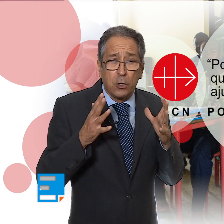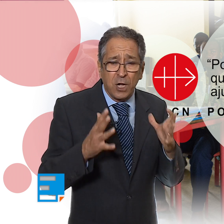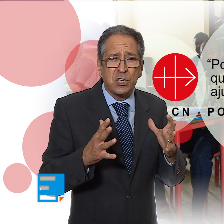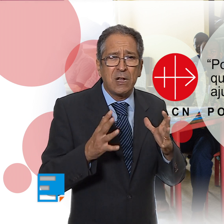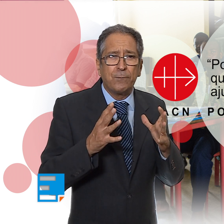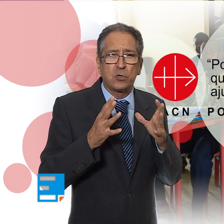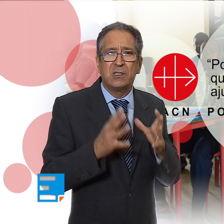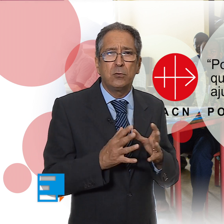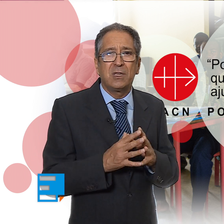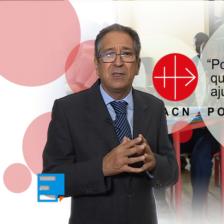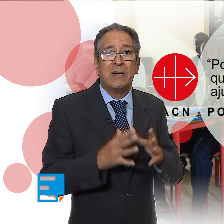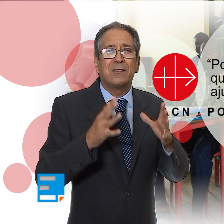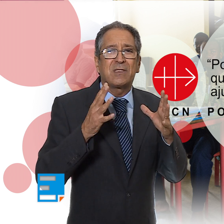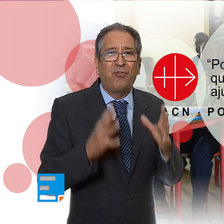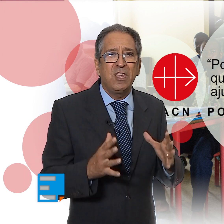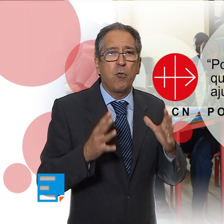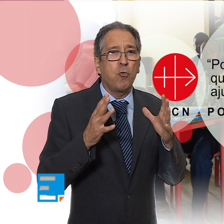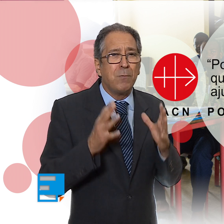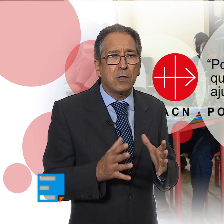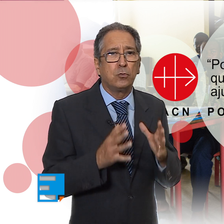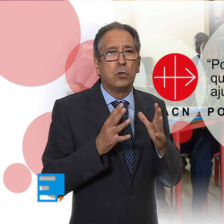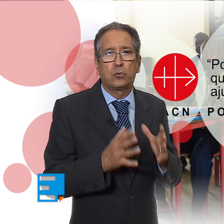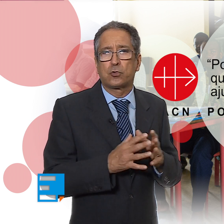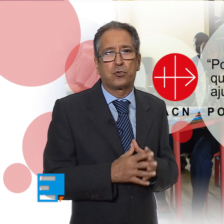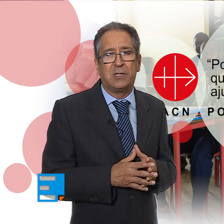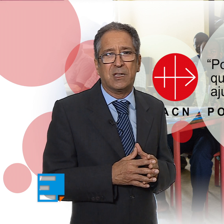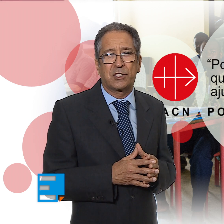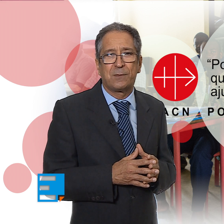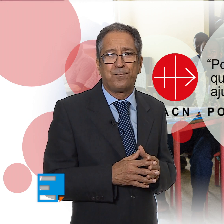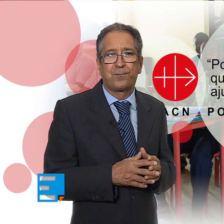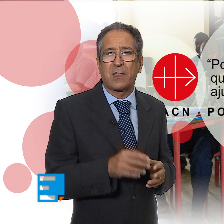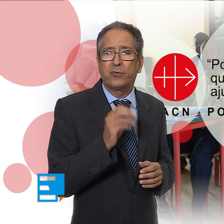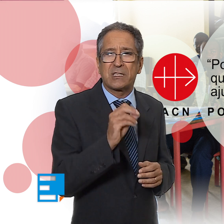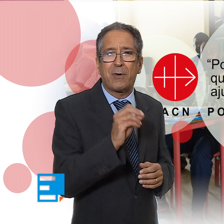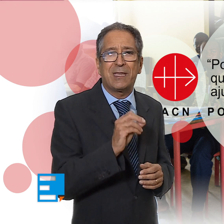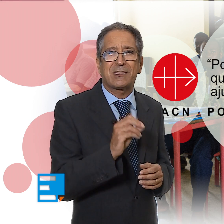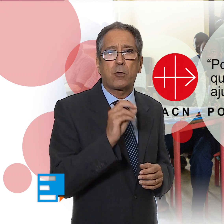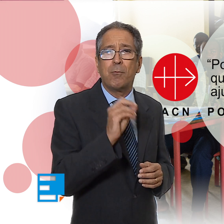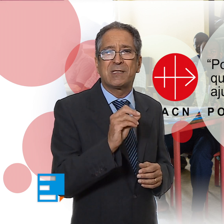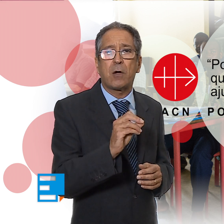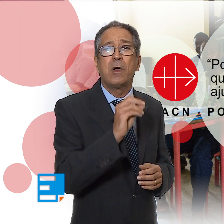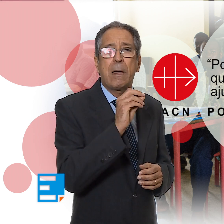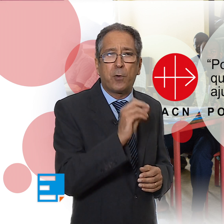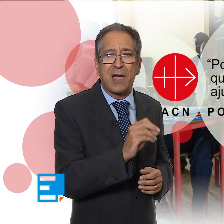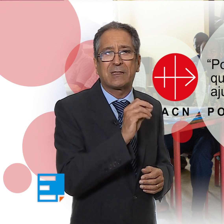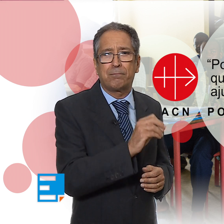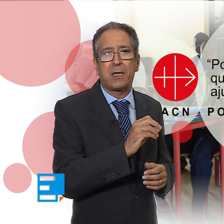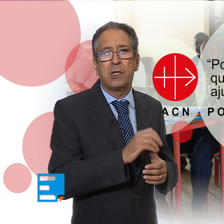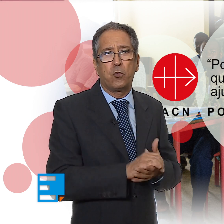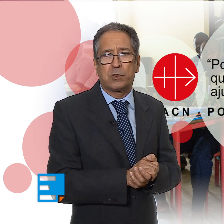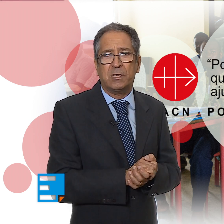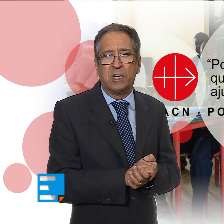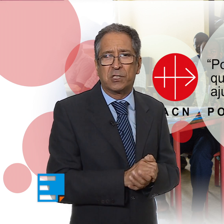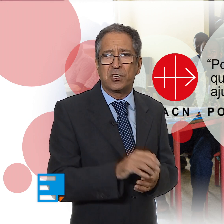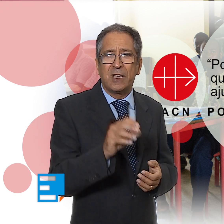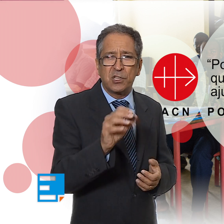heróis. Heróis no sentido de que desafiam o medo todos os dias. A Fundação AIS tem como missão apoiar também